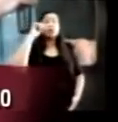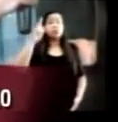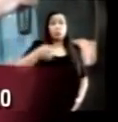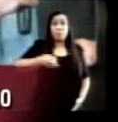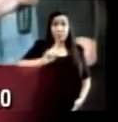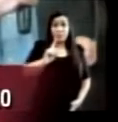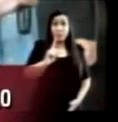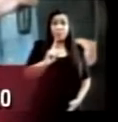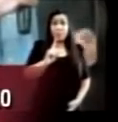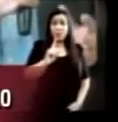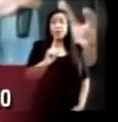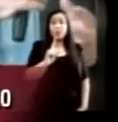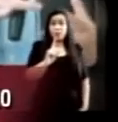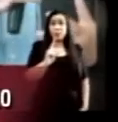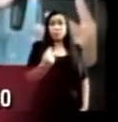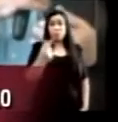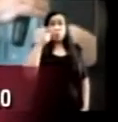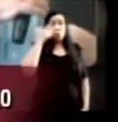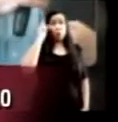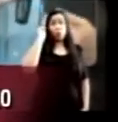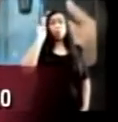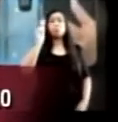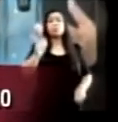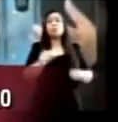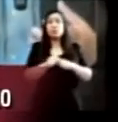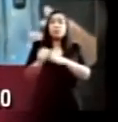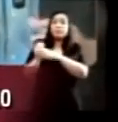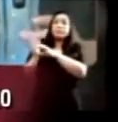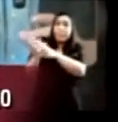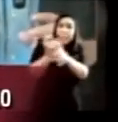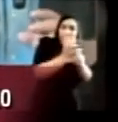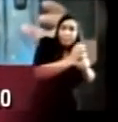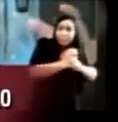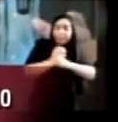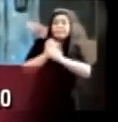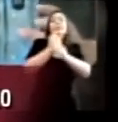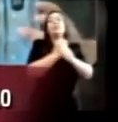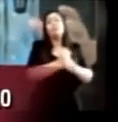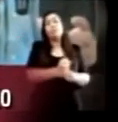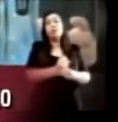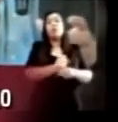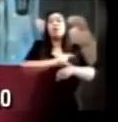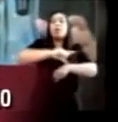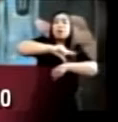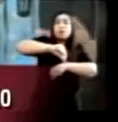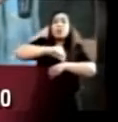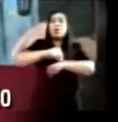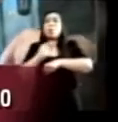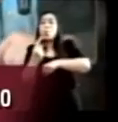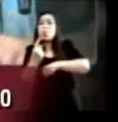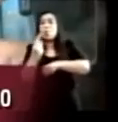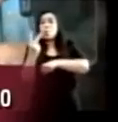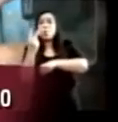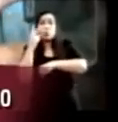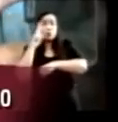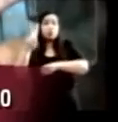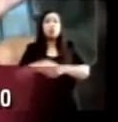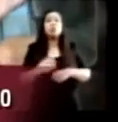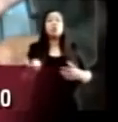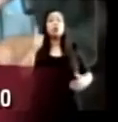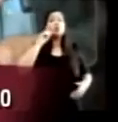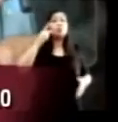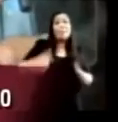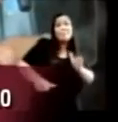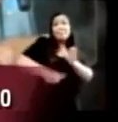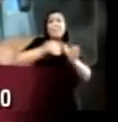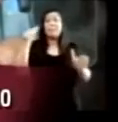1º, tá? Porque até que a gente faça o levantamento, tudo sempre é o atraso de 1 ou 2 dias. Então, o dia 1º,